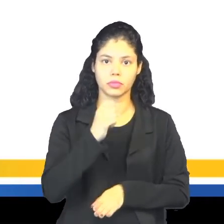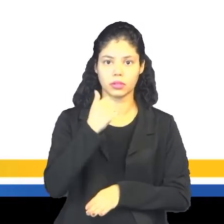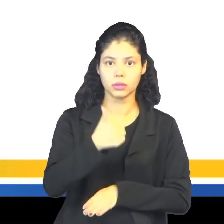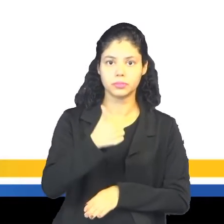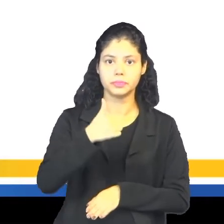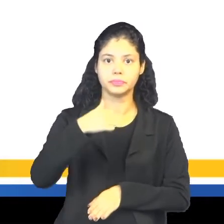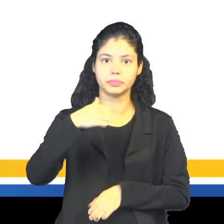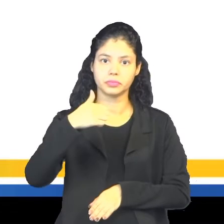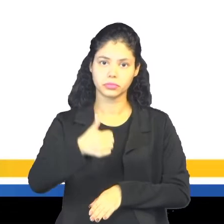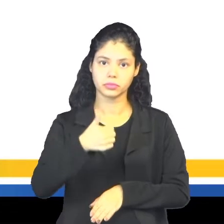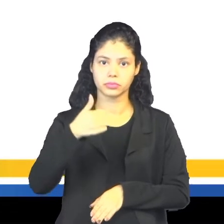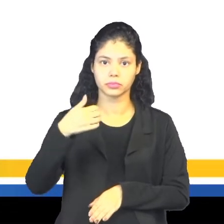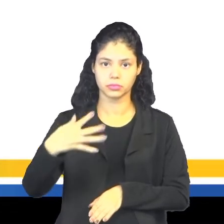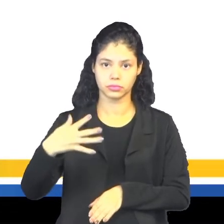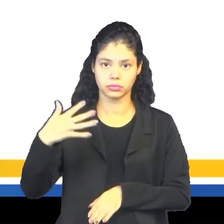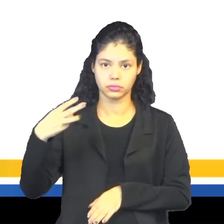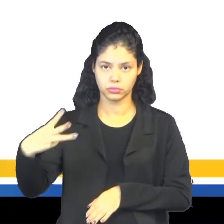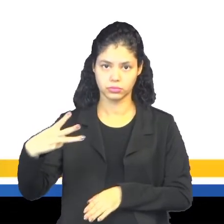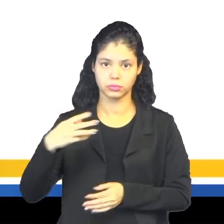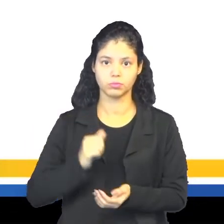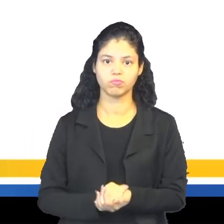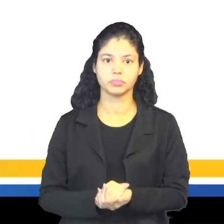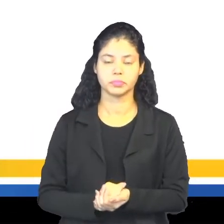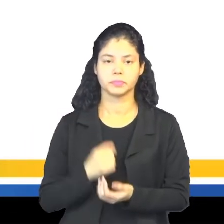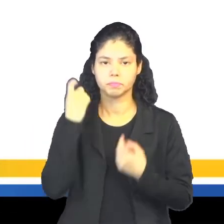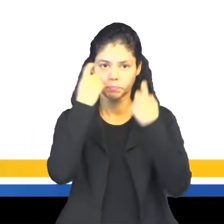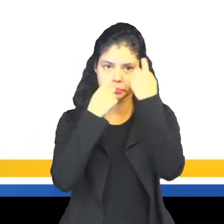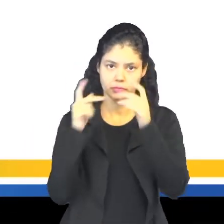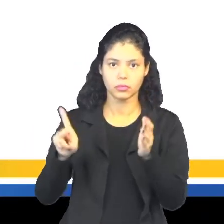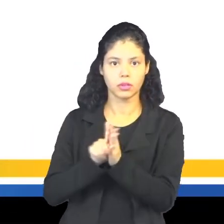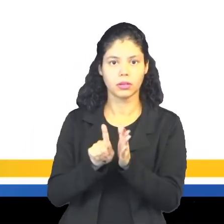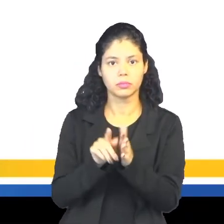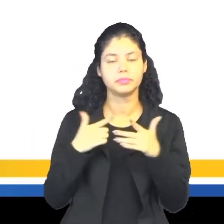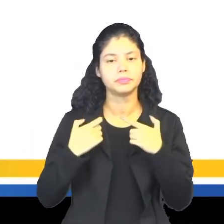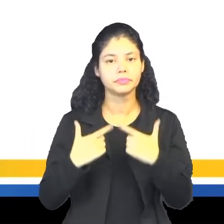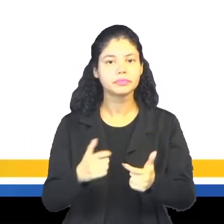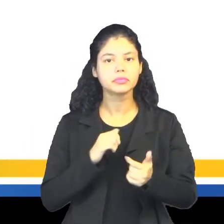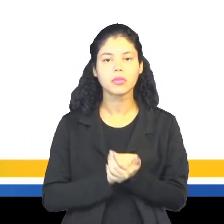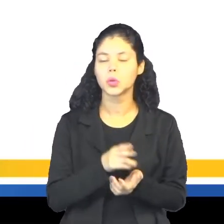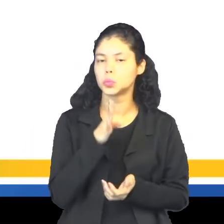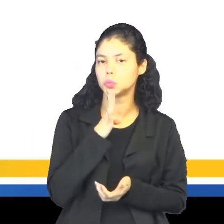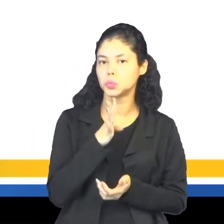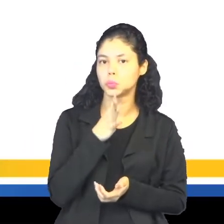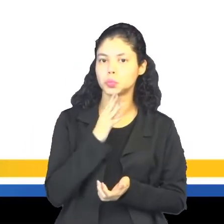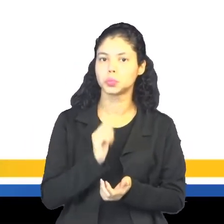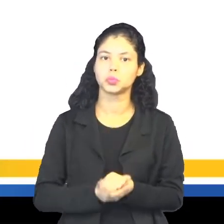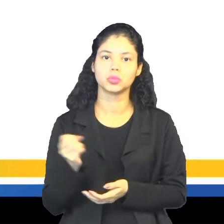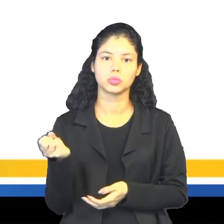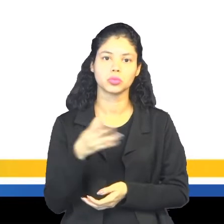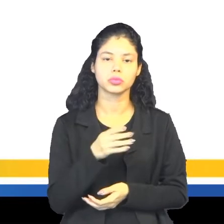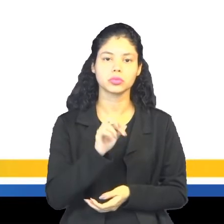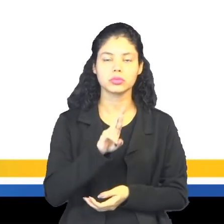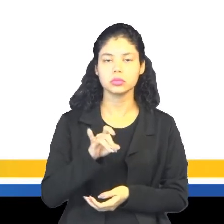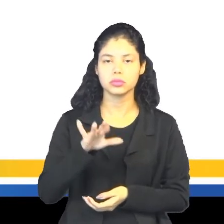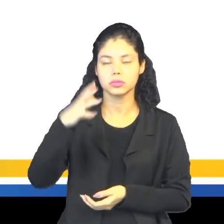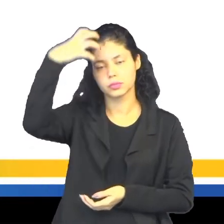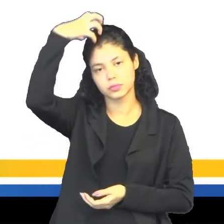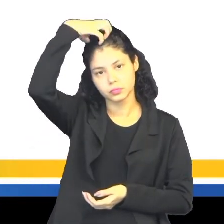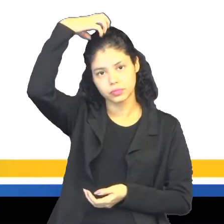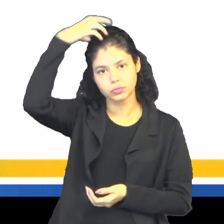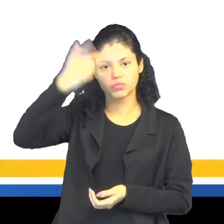1143, Leão e Castela, né, ocupados com suas próprias guerras de reconquista, reconhece ali o reinado de Portugal, mas,